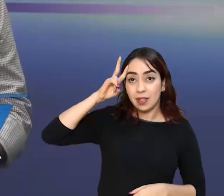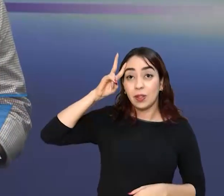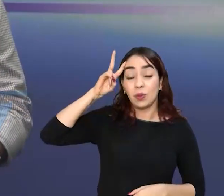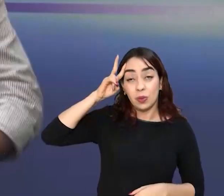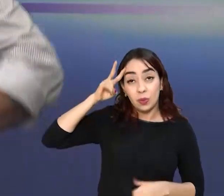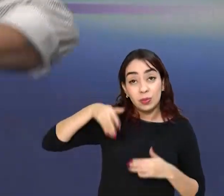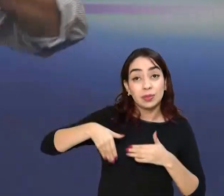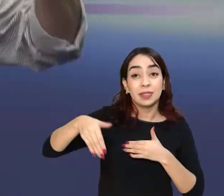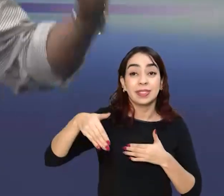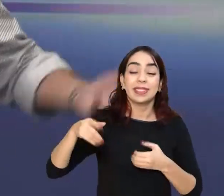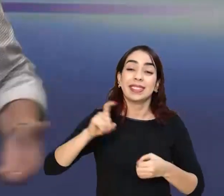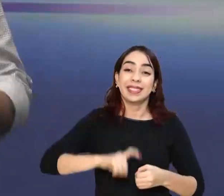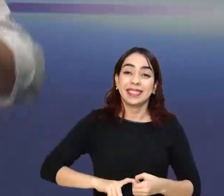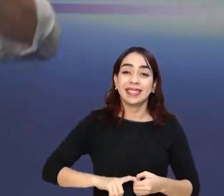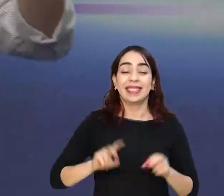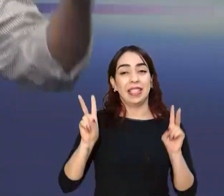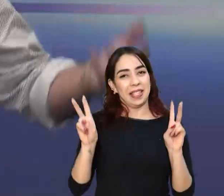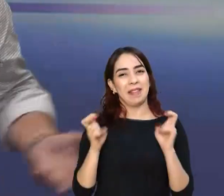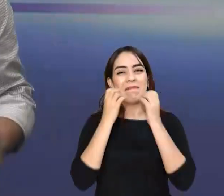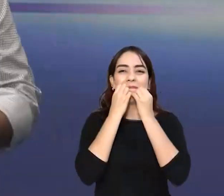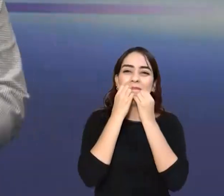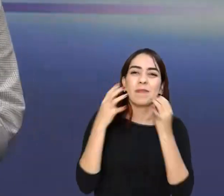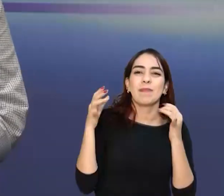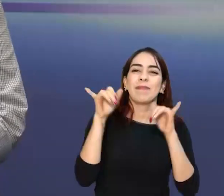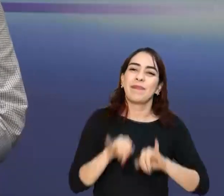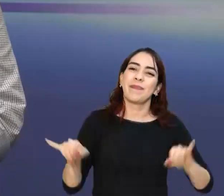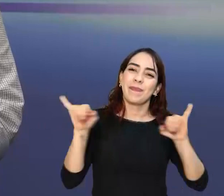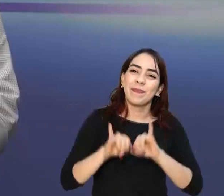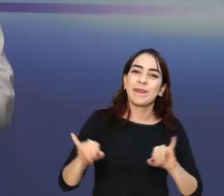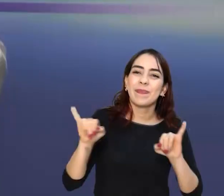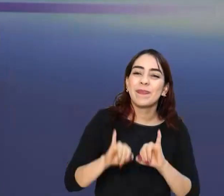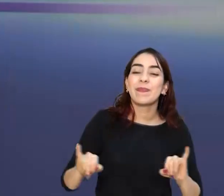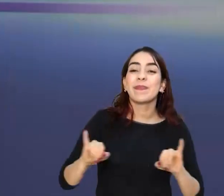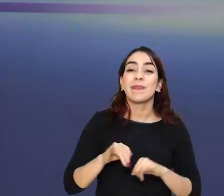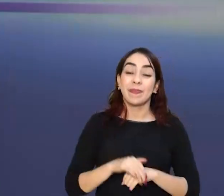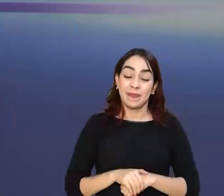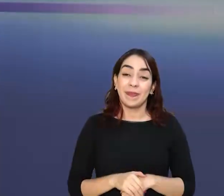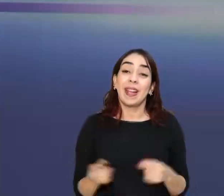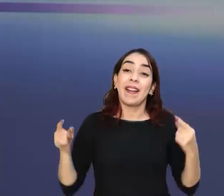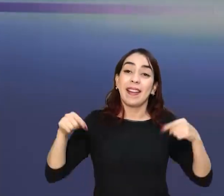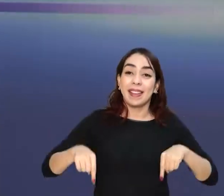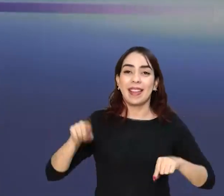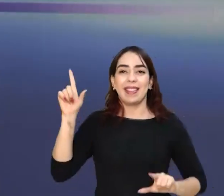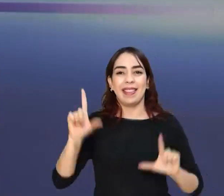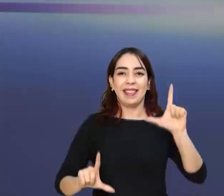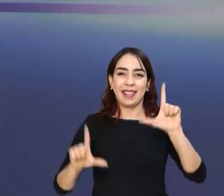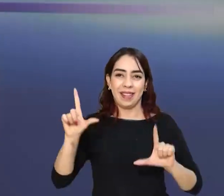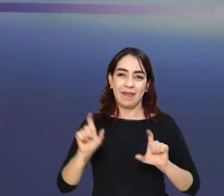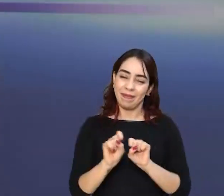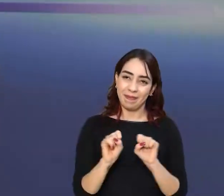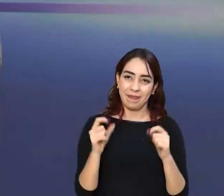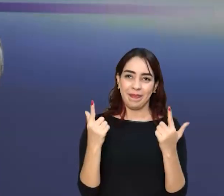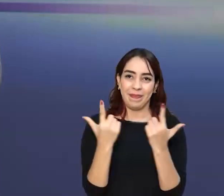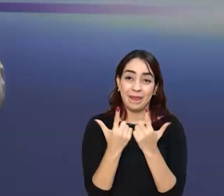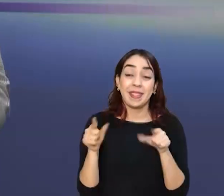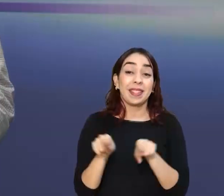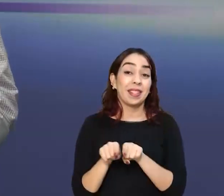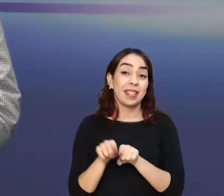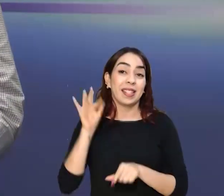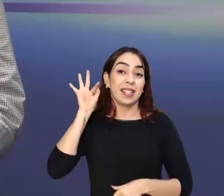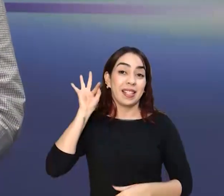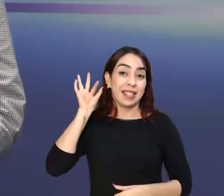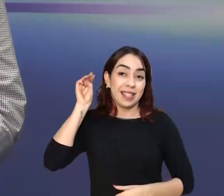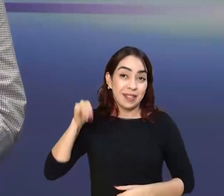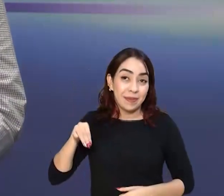de volta com bons resultados, com boas notícias do futebol cearense aqui no Plenário Esportivo, na sua TV Assembleia e na FM